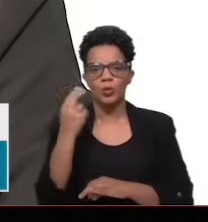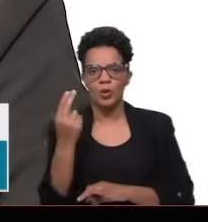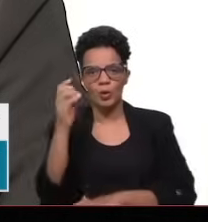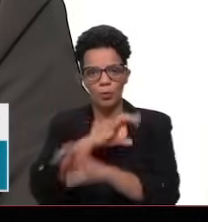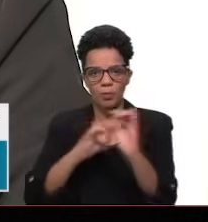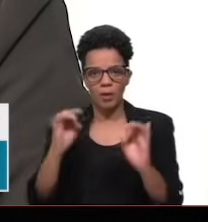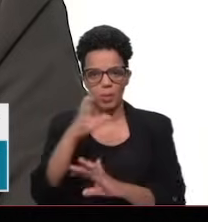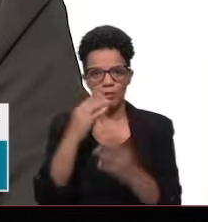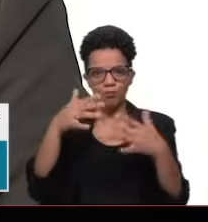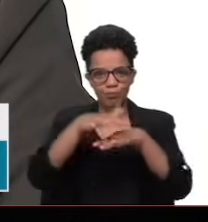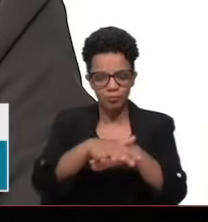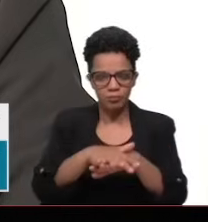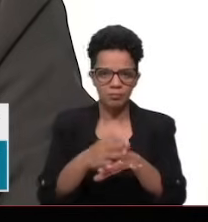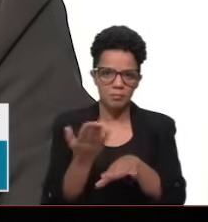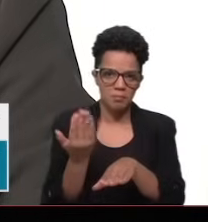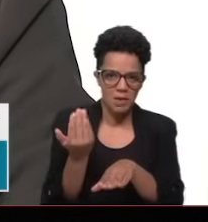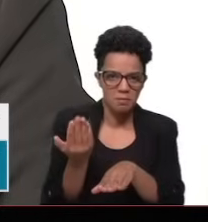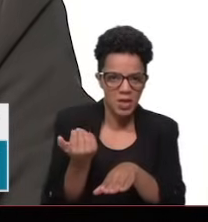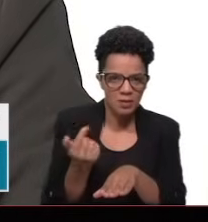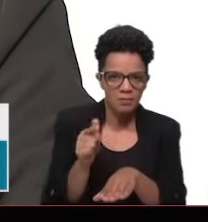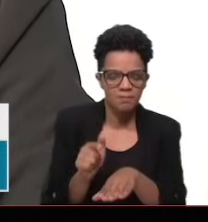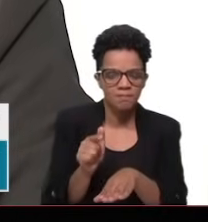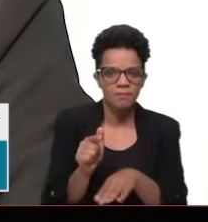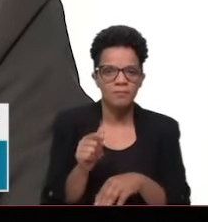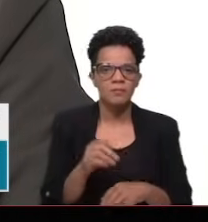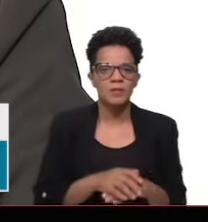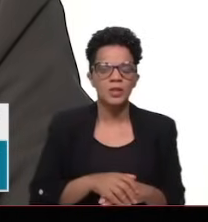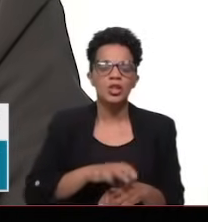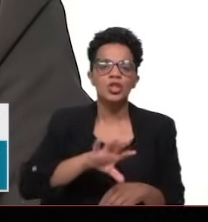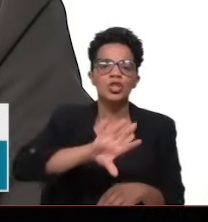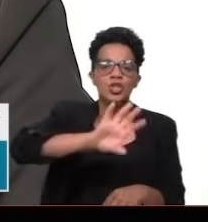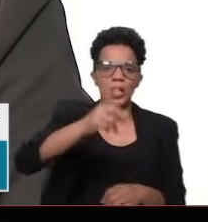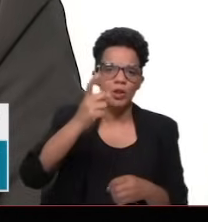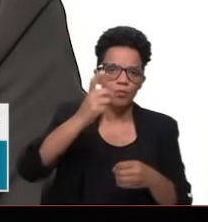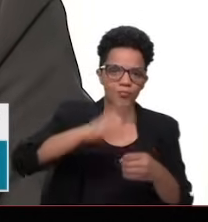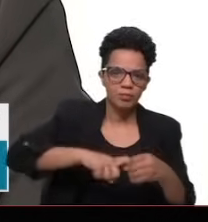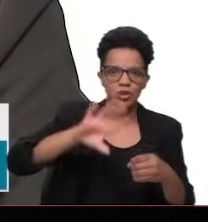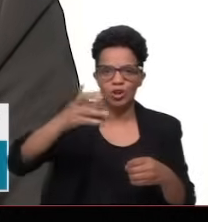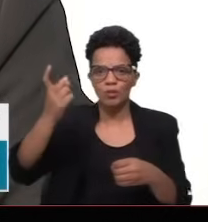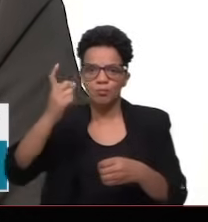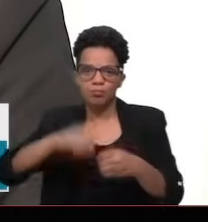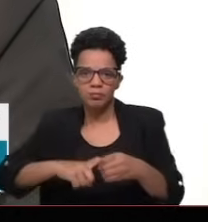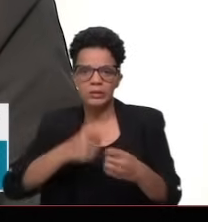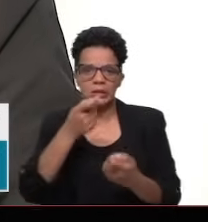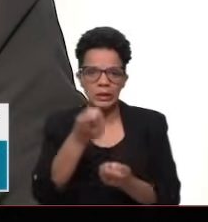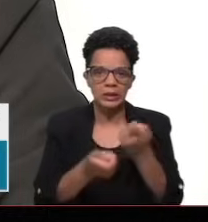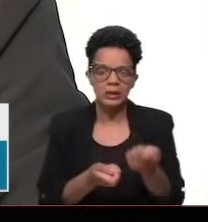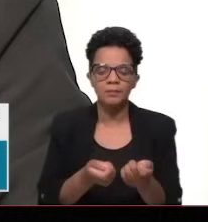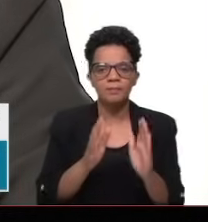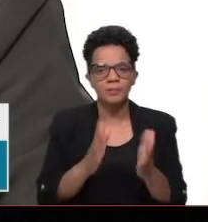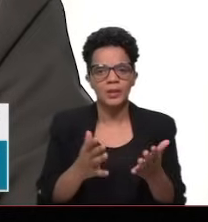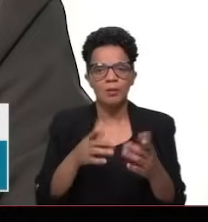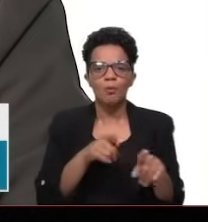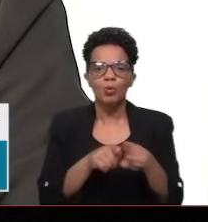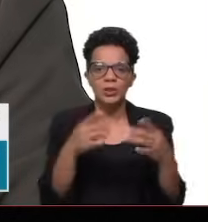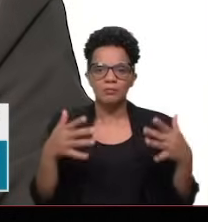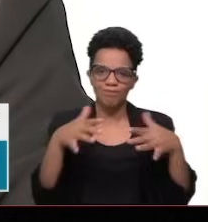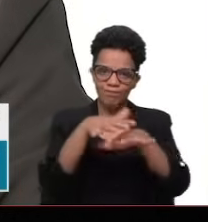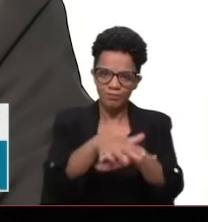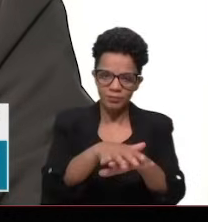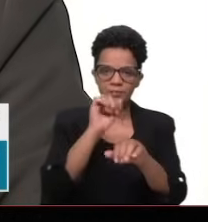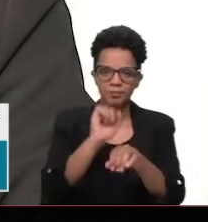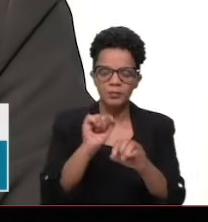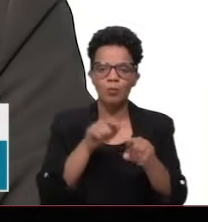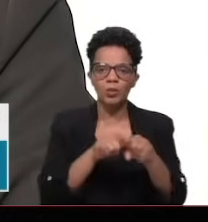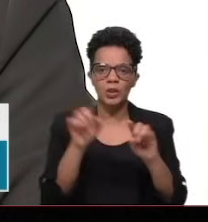reduzida continua a ser feita eh estado membro estado membro e e por isso tem que ser feita aqui como toda a política de integração uma política realmente europeia